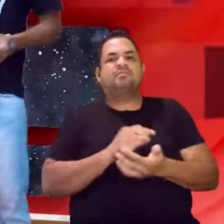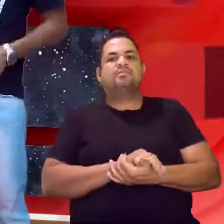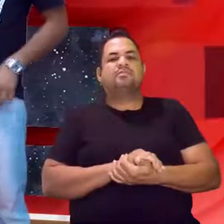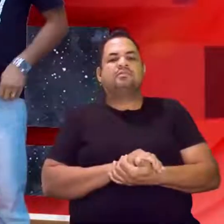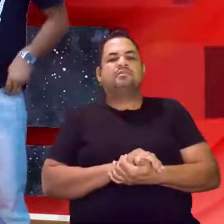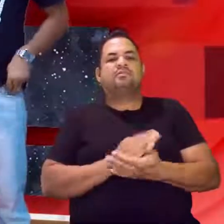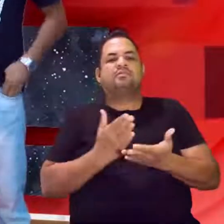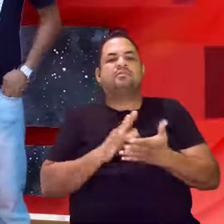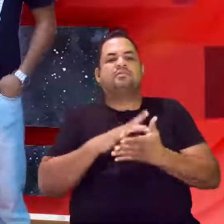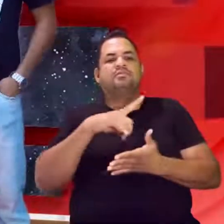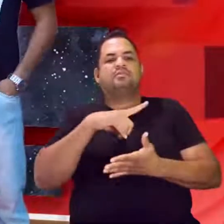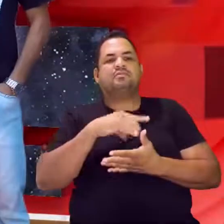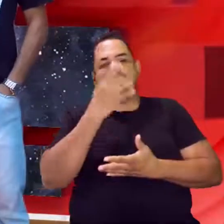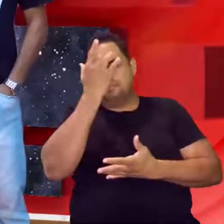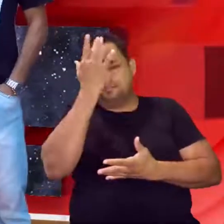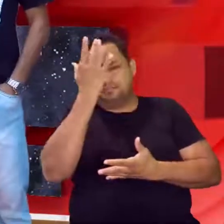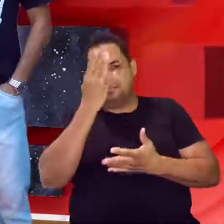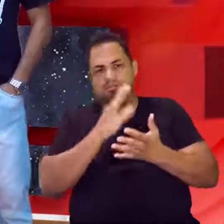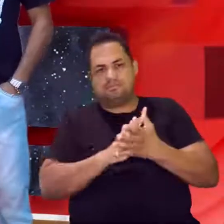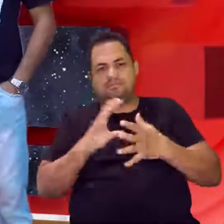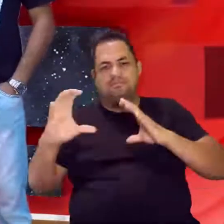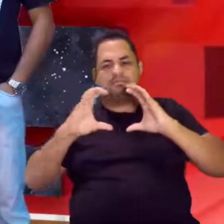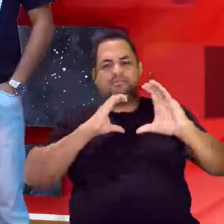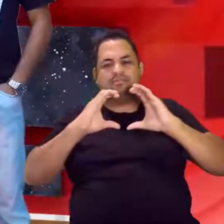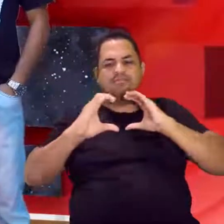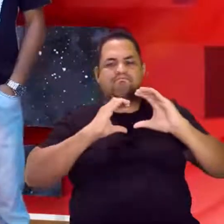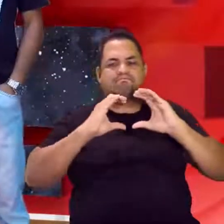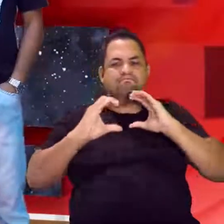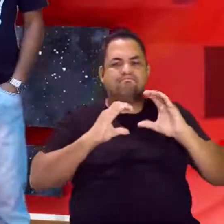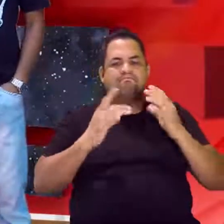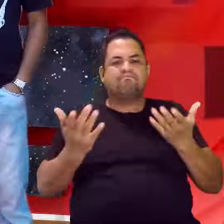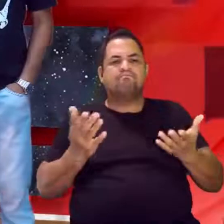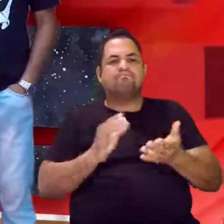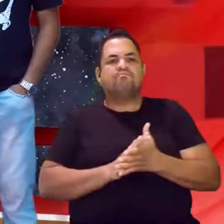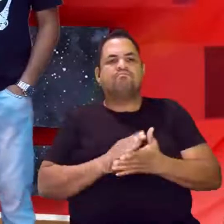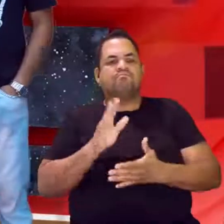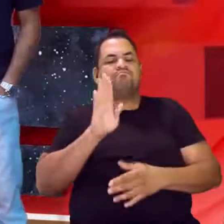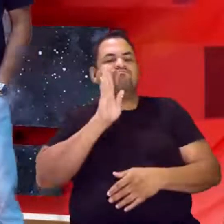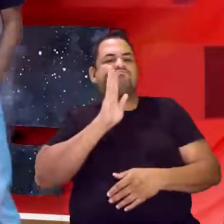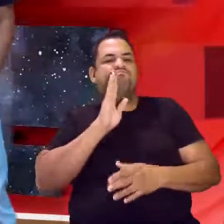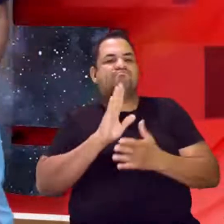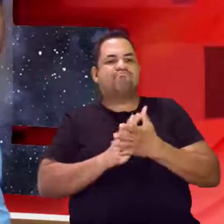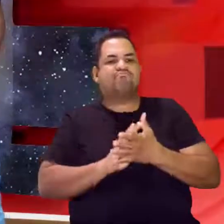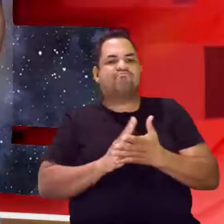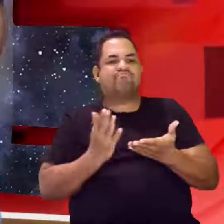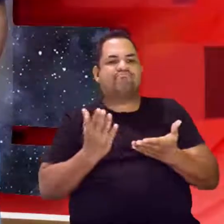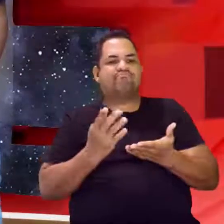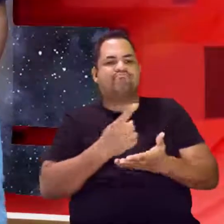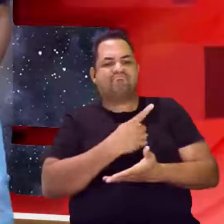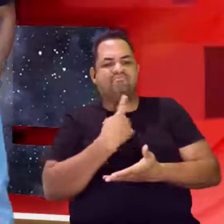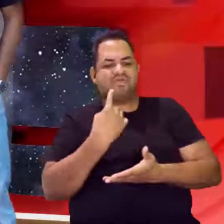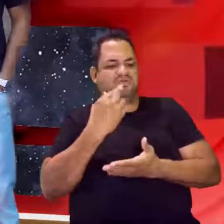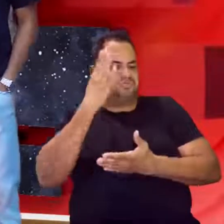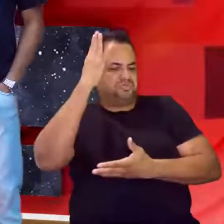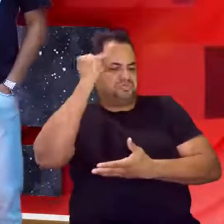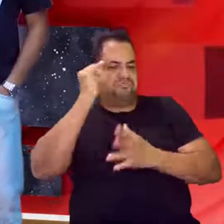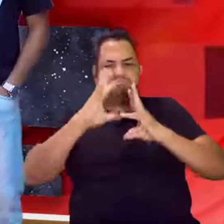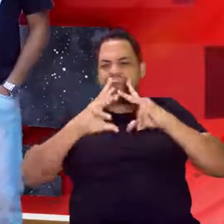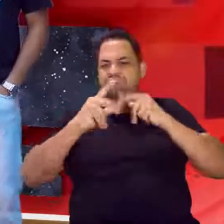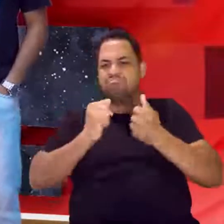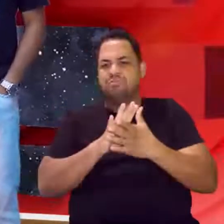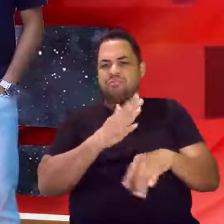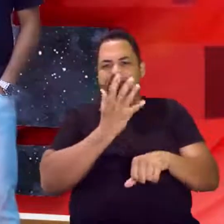mudar aqui. Isso, e a gente tem essa facilidade de comunicação, né? E é muito bacana, porque ninguém é detentor de todo